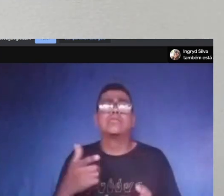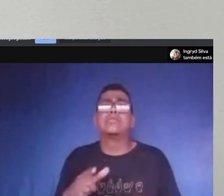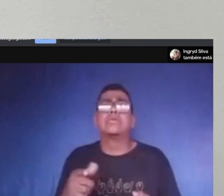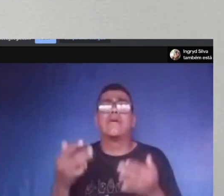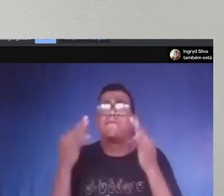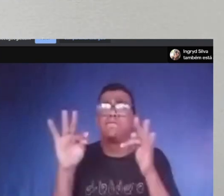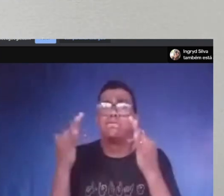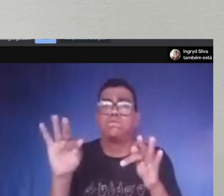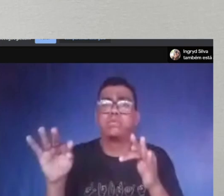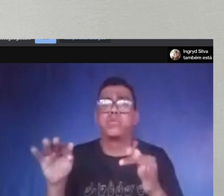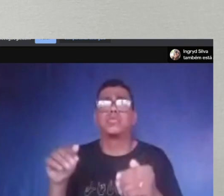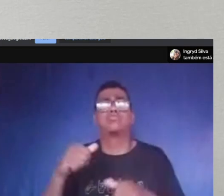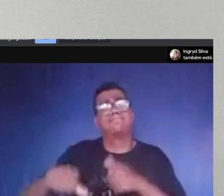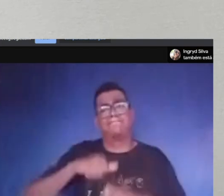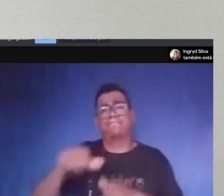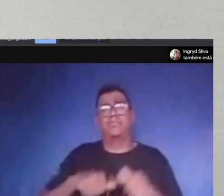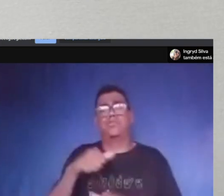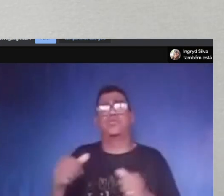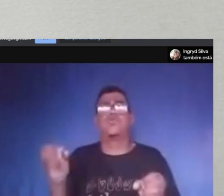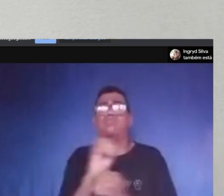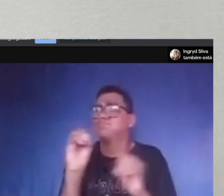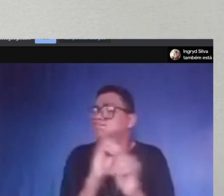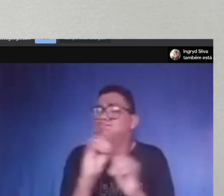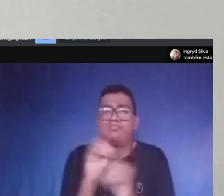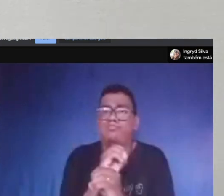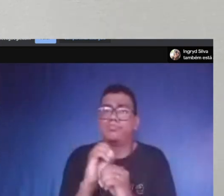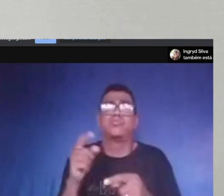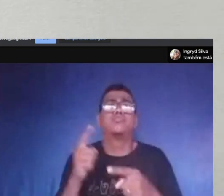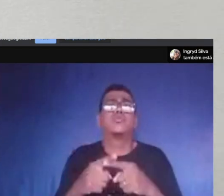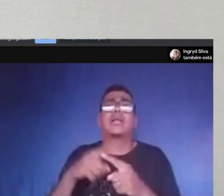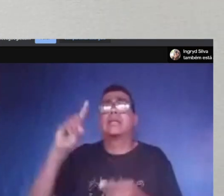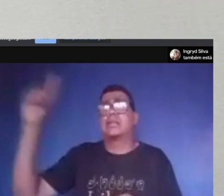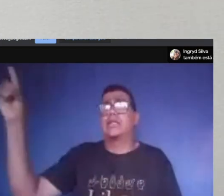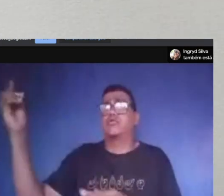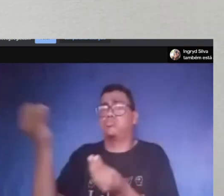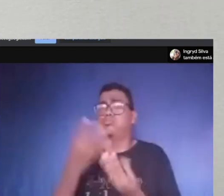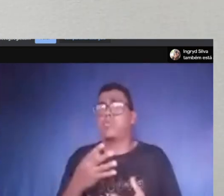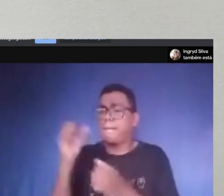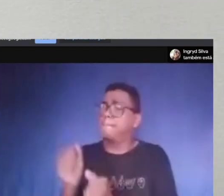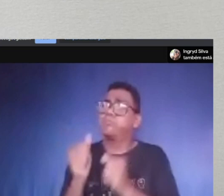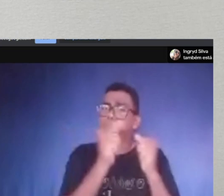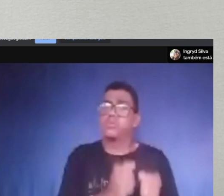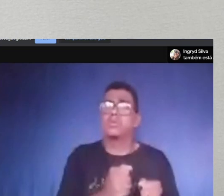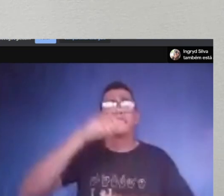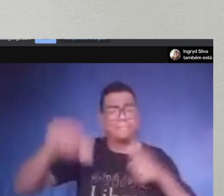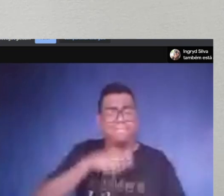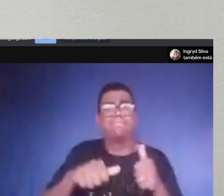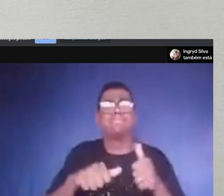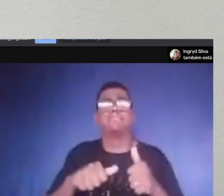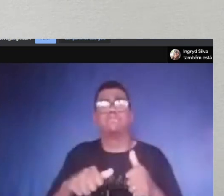o poder, o amor e o equilíbrio que parte do Senhor, ela não vai salgar essa terra. Ela não vai